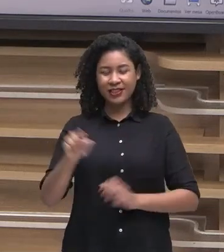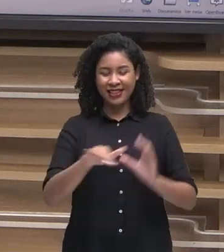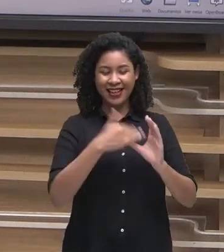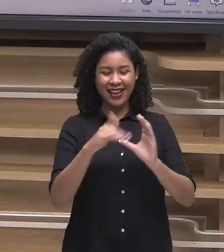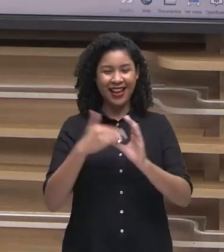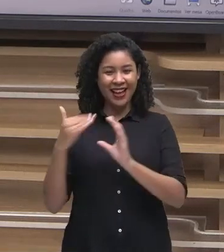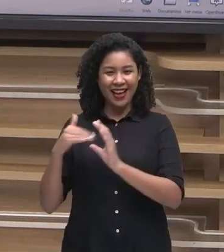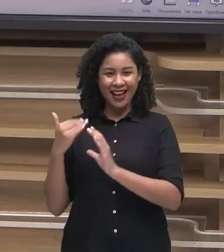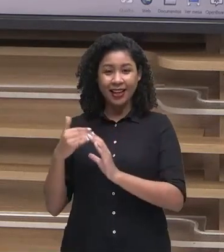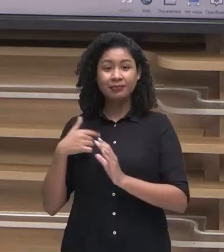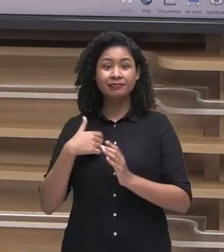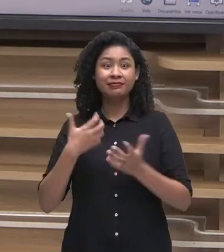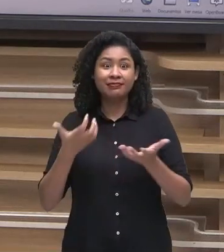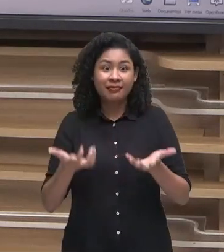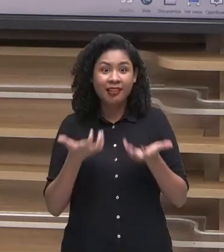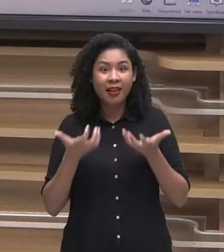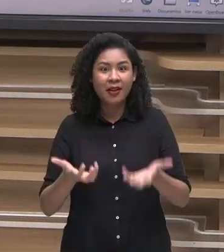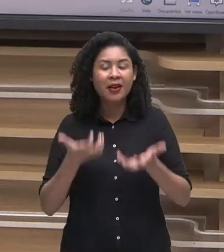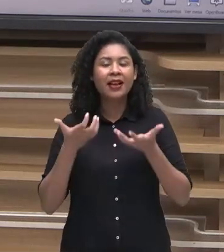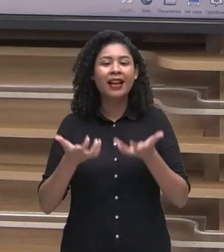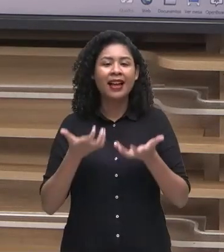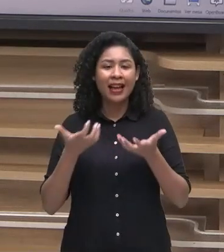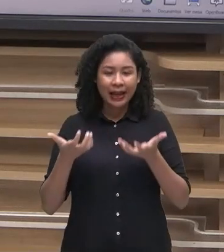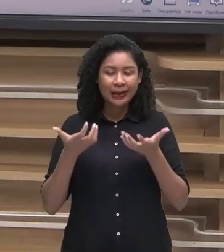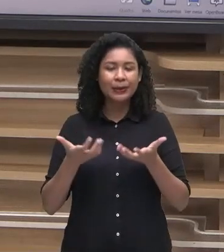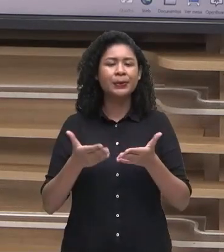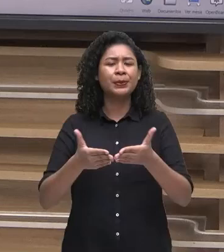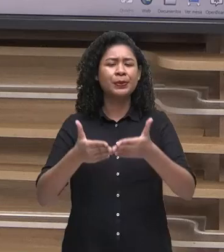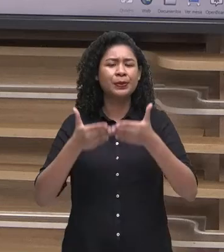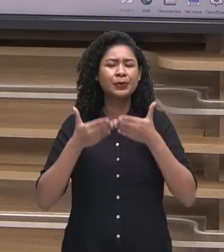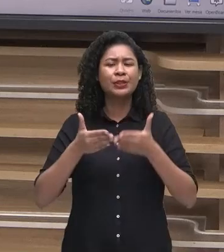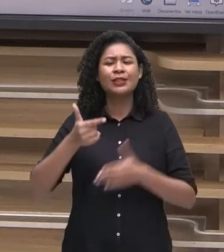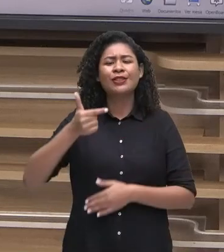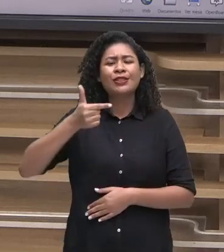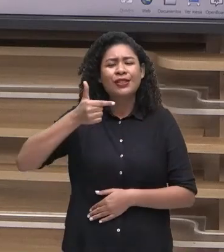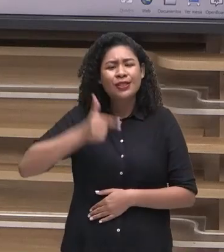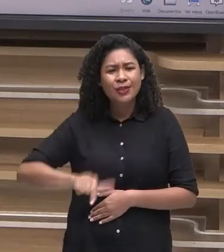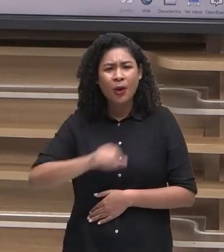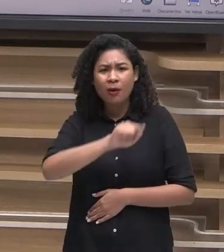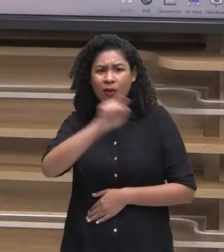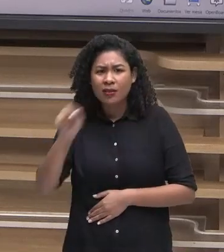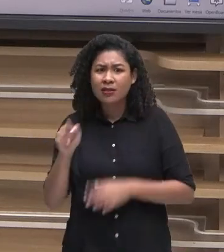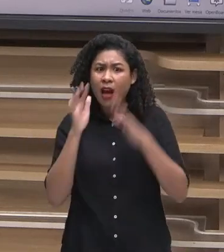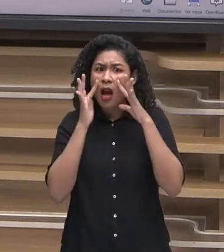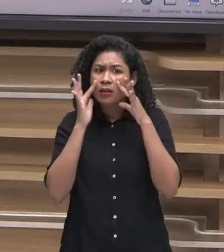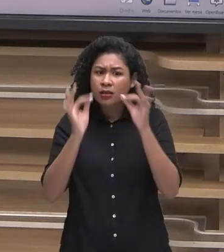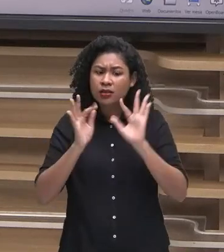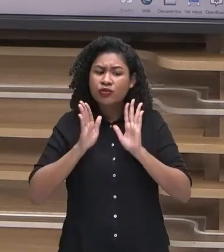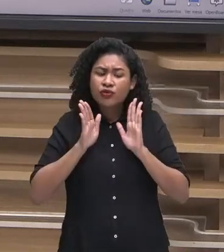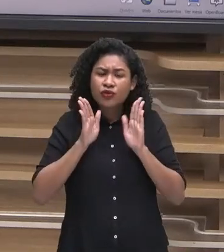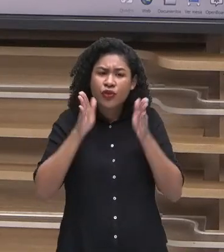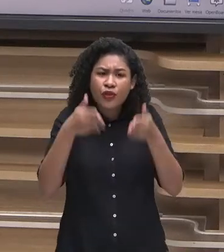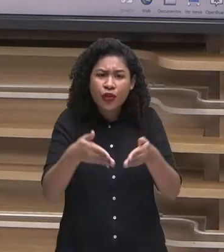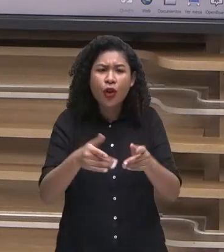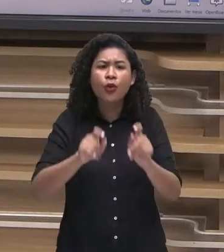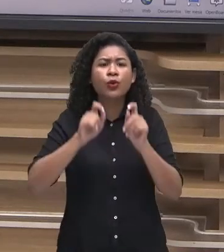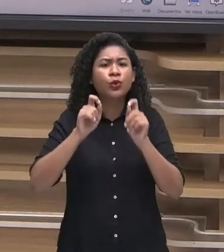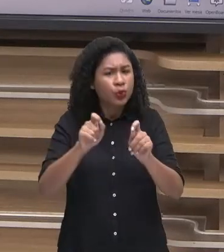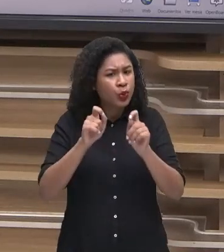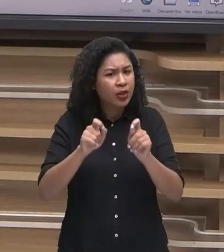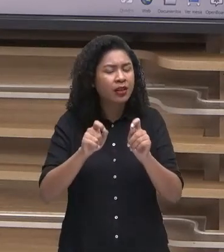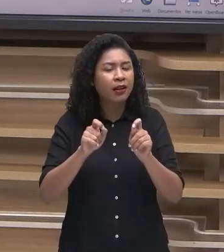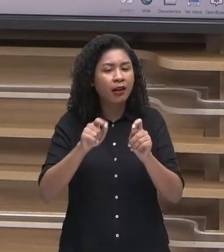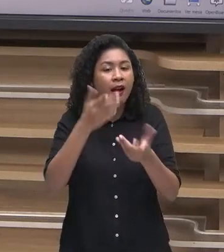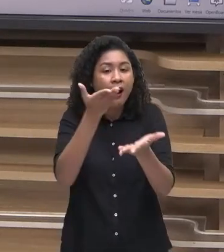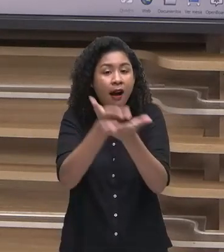de frisar, mais uma vez, atenham-se apenas às questões relativas à aula de